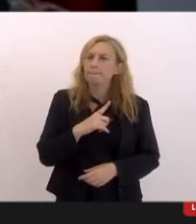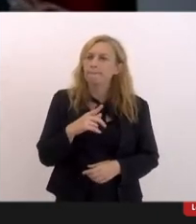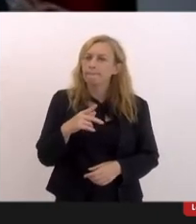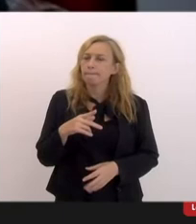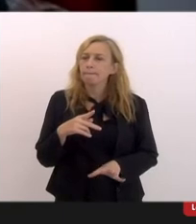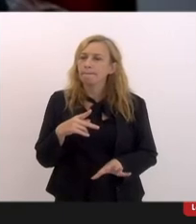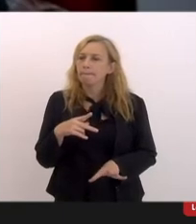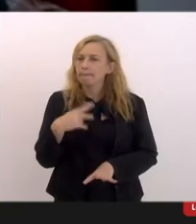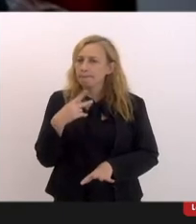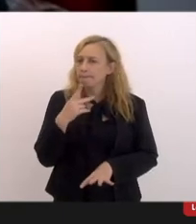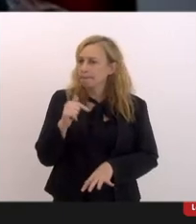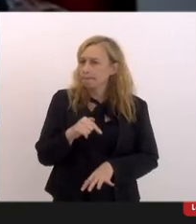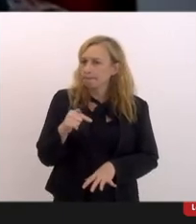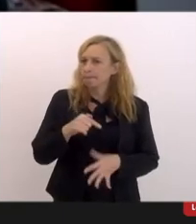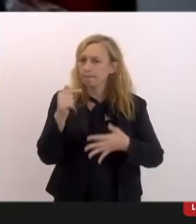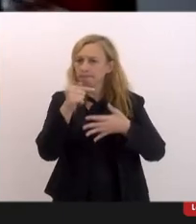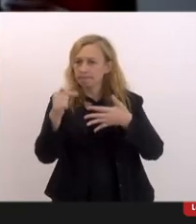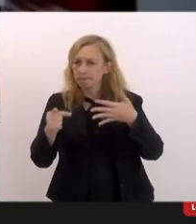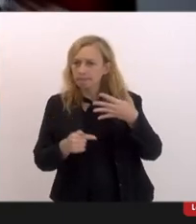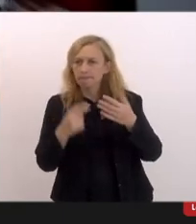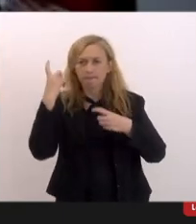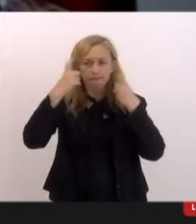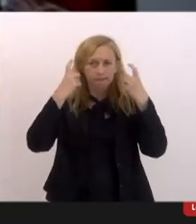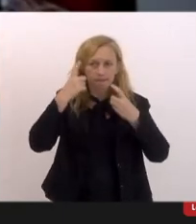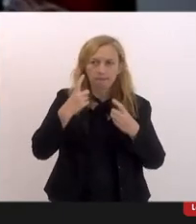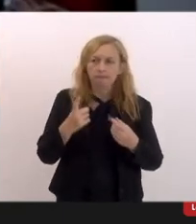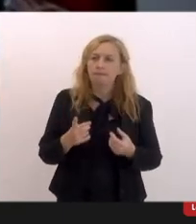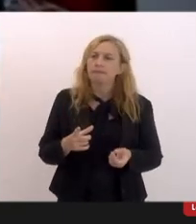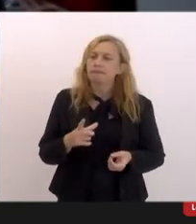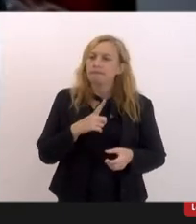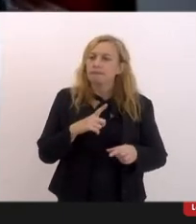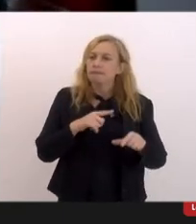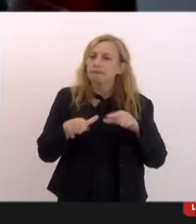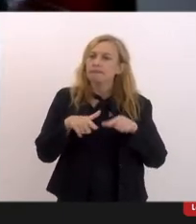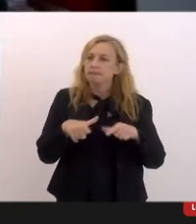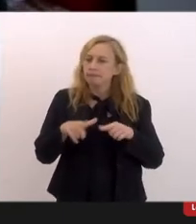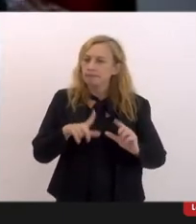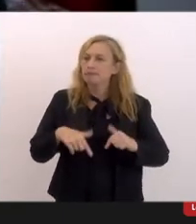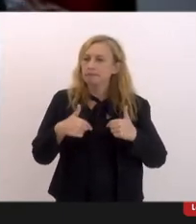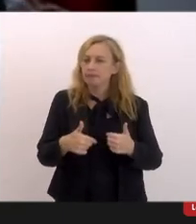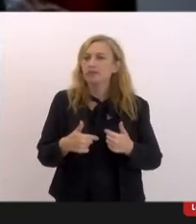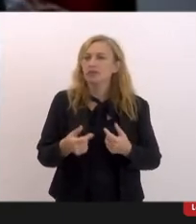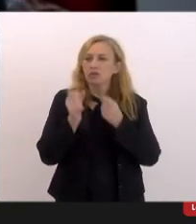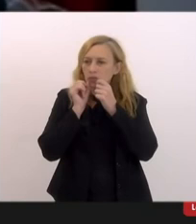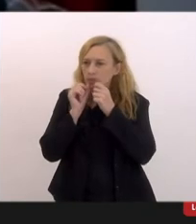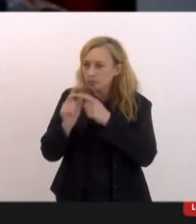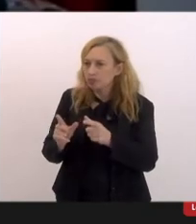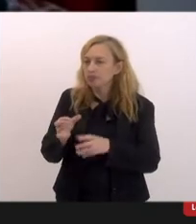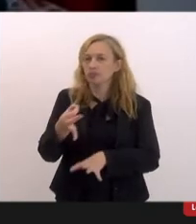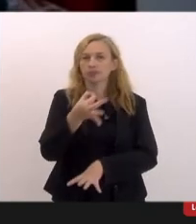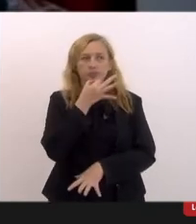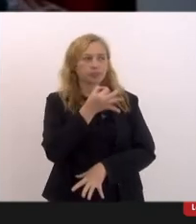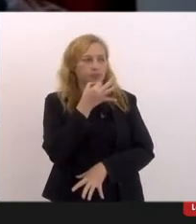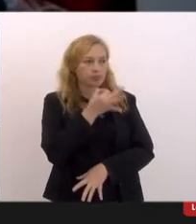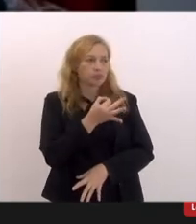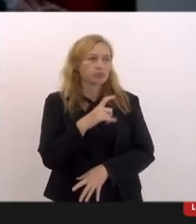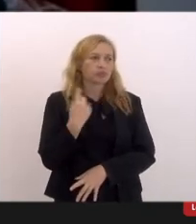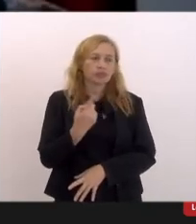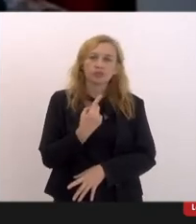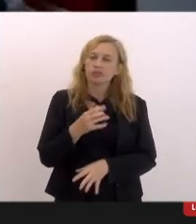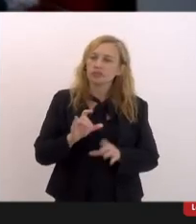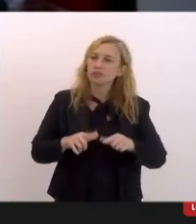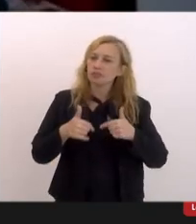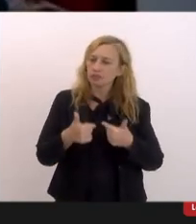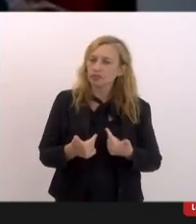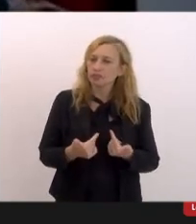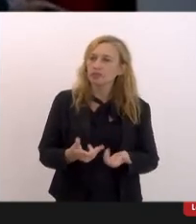que a gente tem o nosso dever de casa aqui, né, Ana? Toda crítica, toda sugestão a gente traz, e